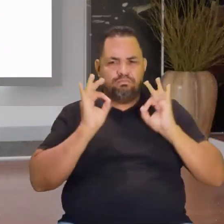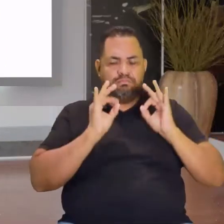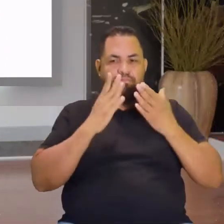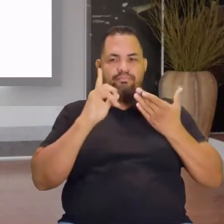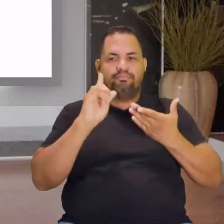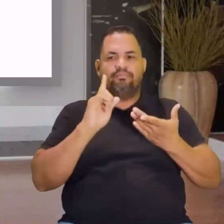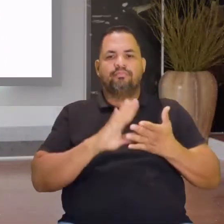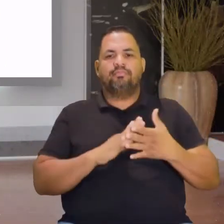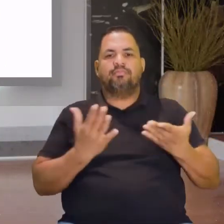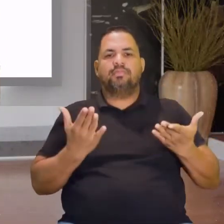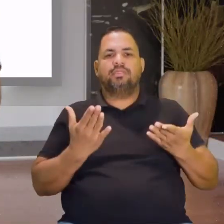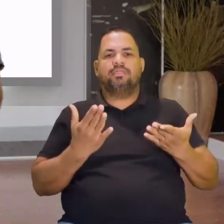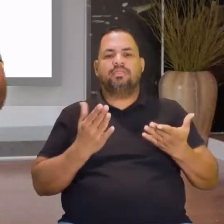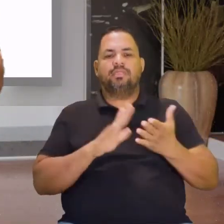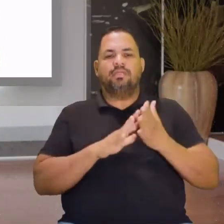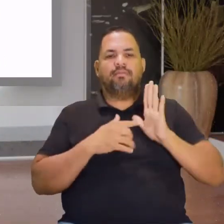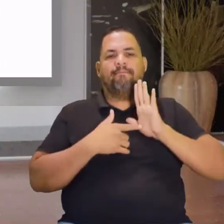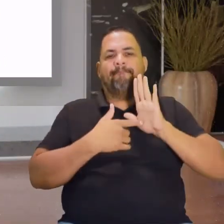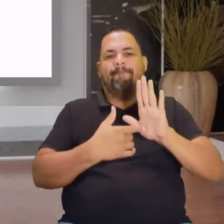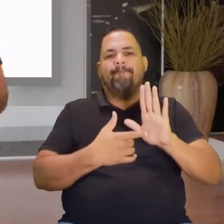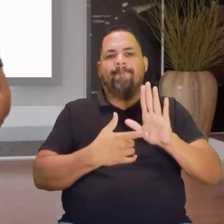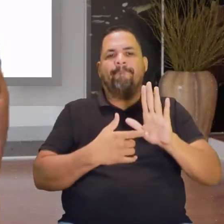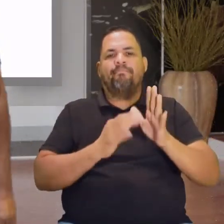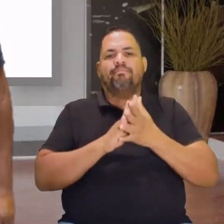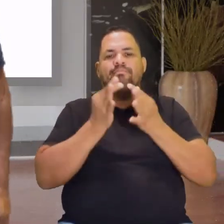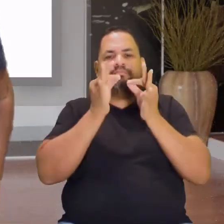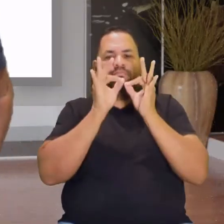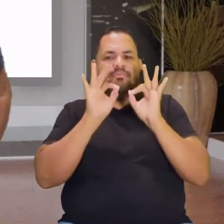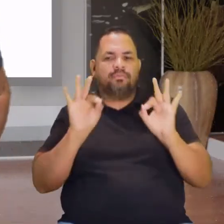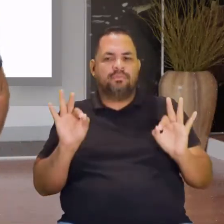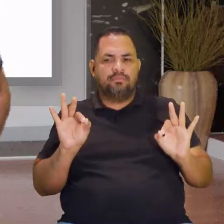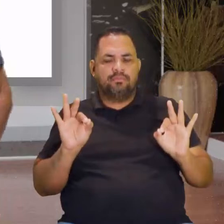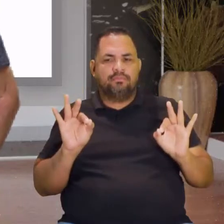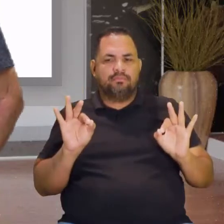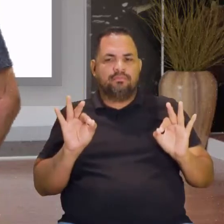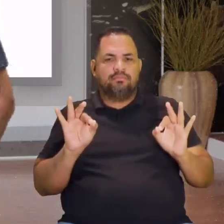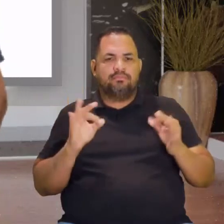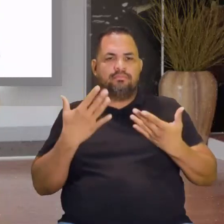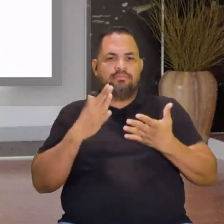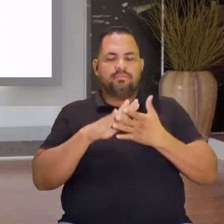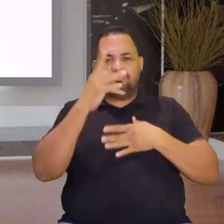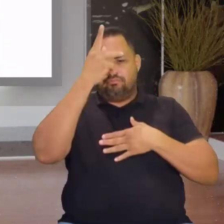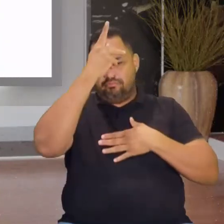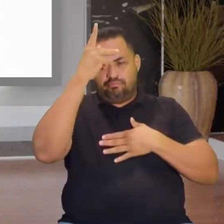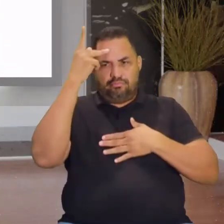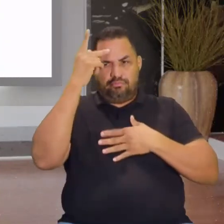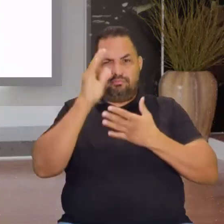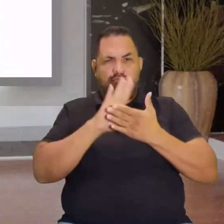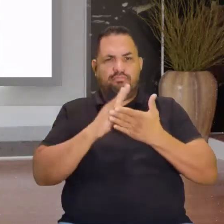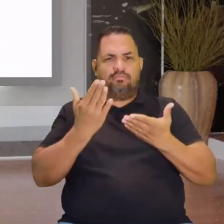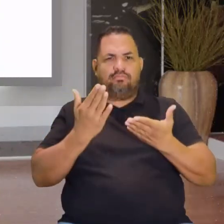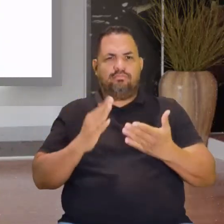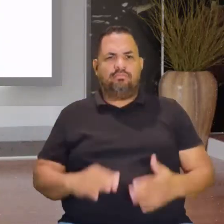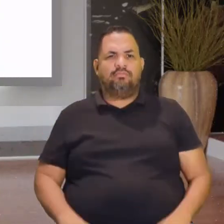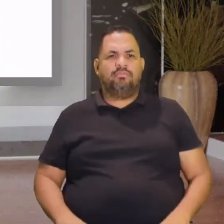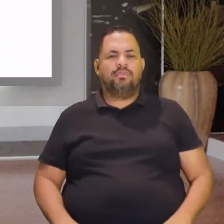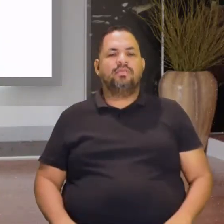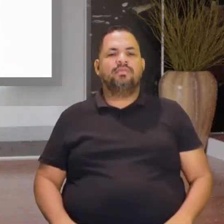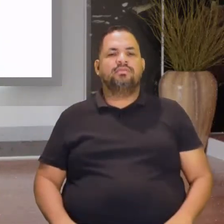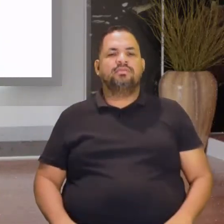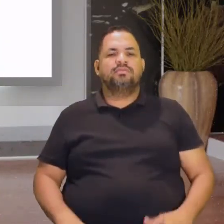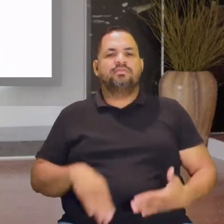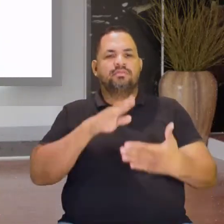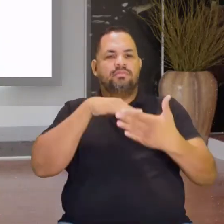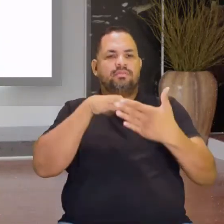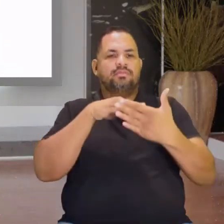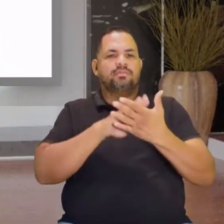né? Então, ela retrata ali a simplicidade, né, da pessoa que está sendo reproduzida ali